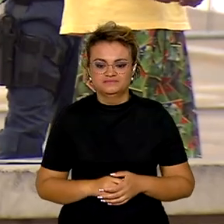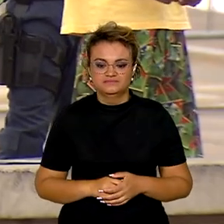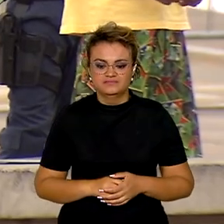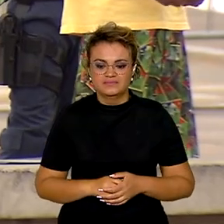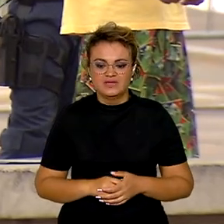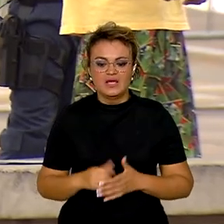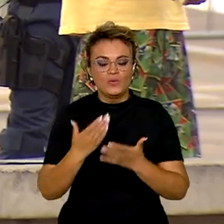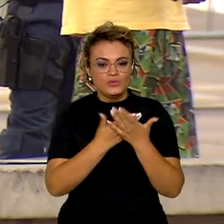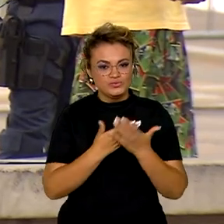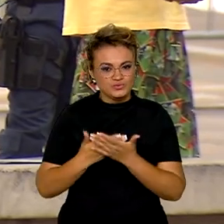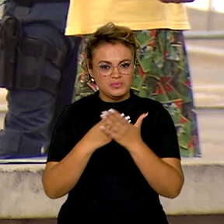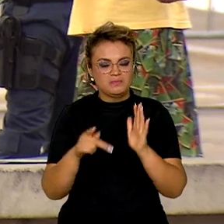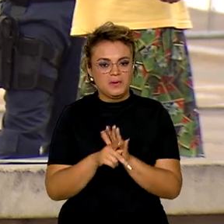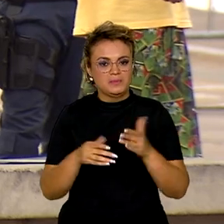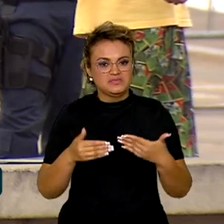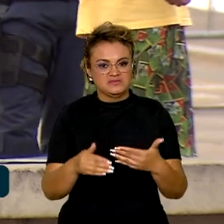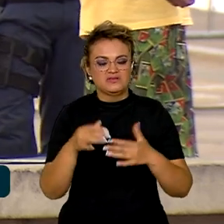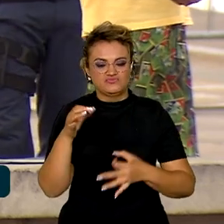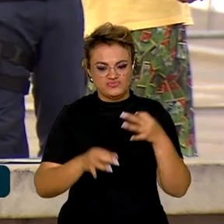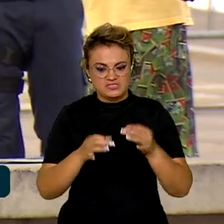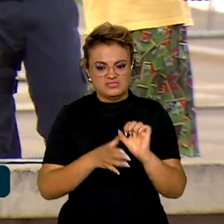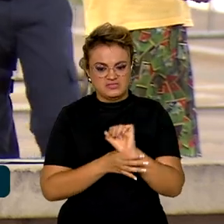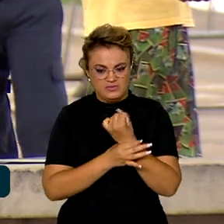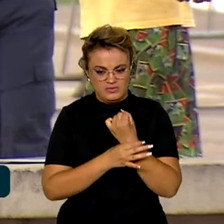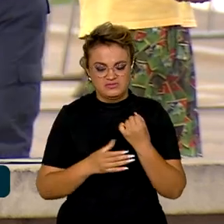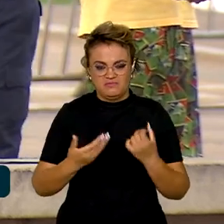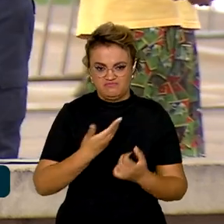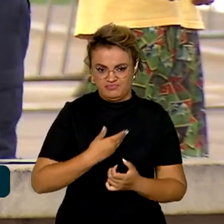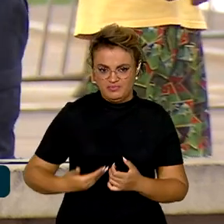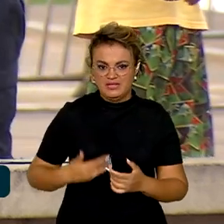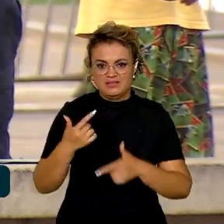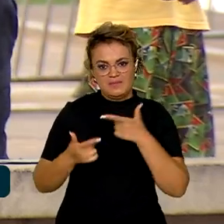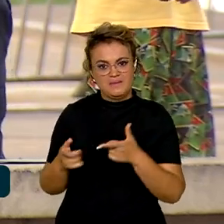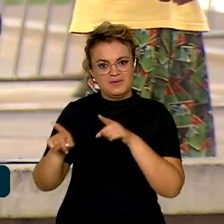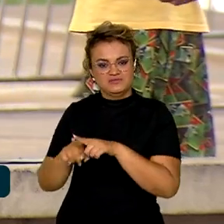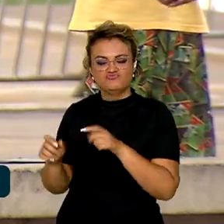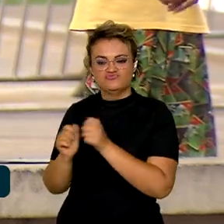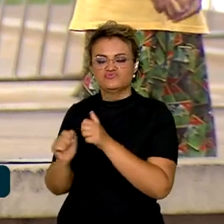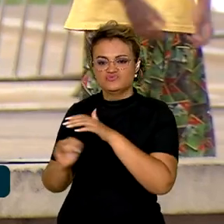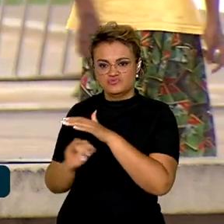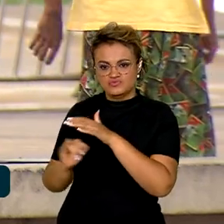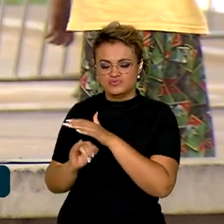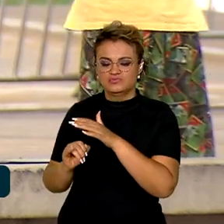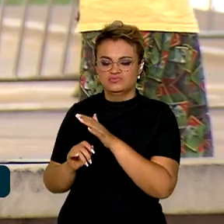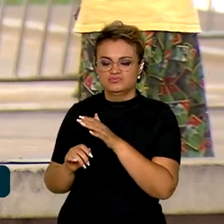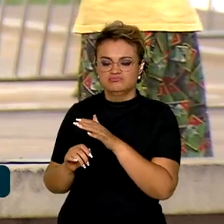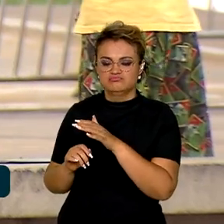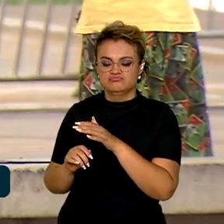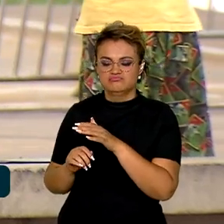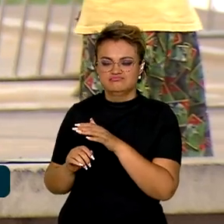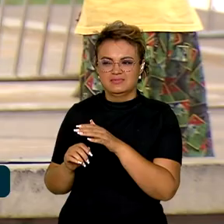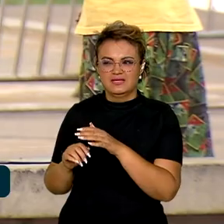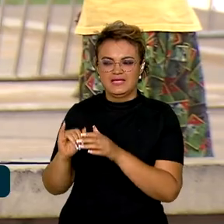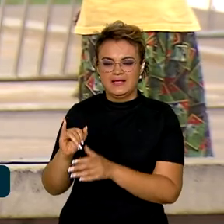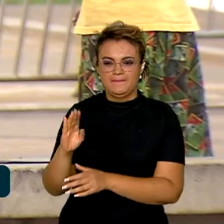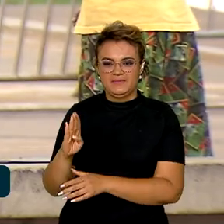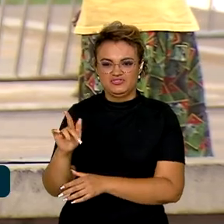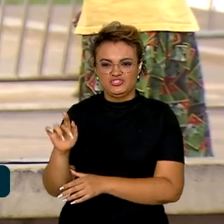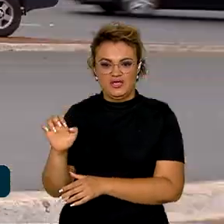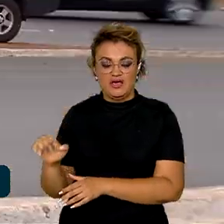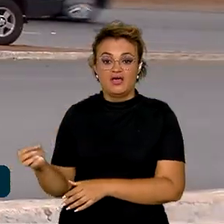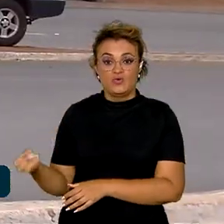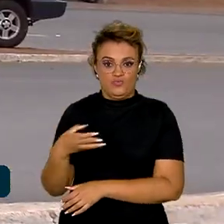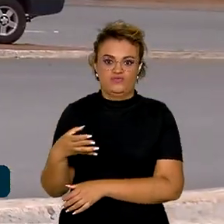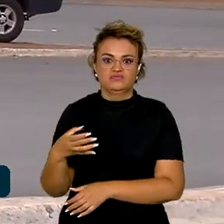O estudo do Ministério da Justiça e Segurança Pública, em parceria com o Instituto de Pesquisa Econômica Aplicada, é